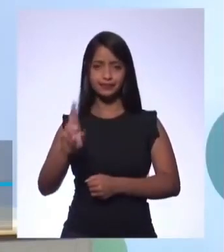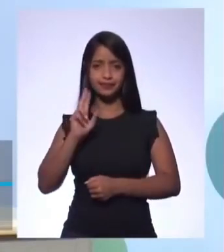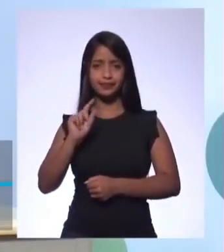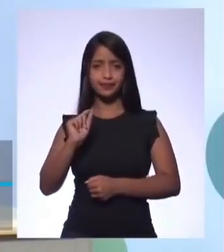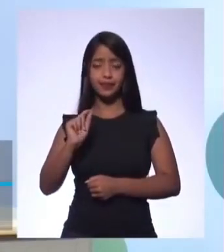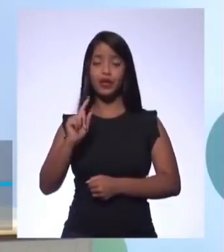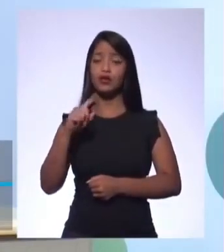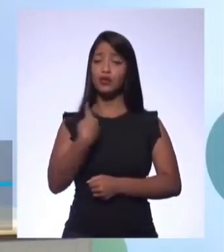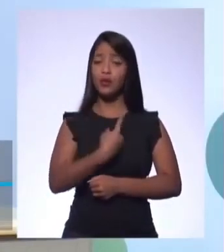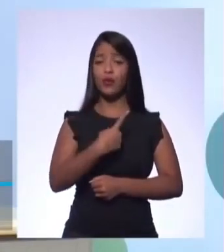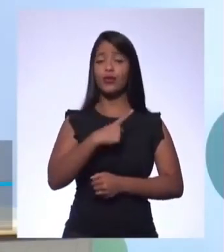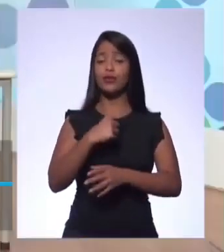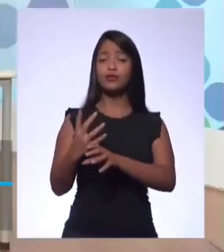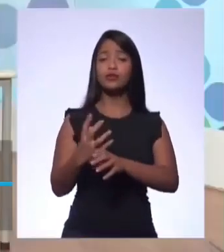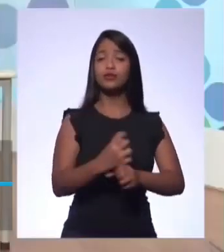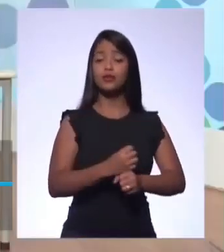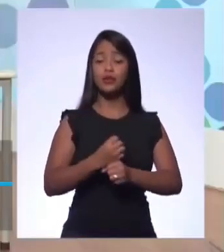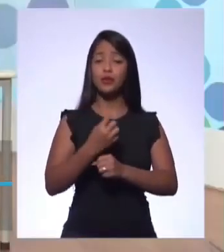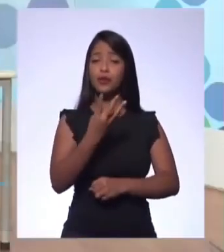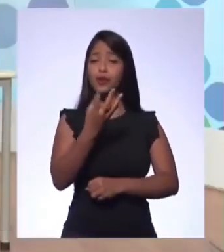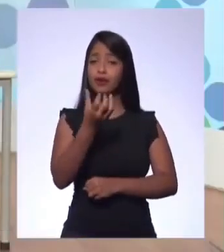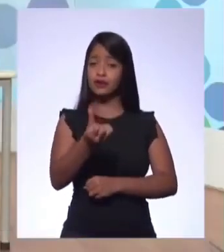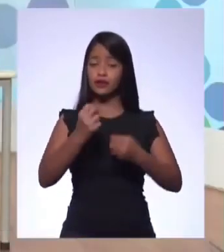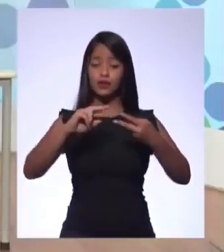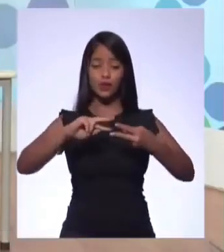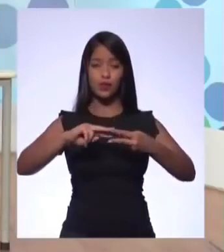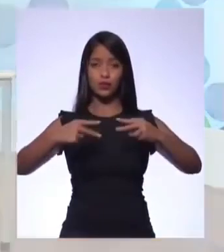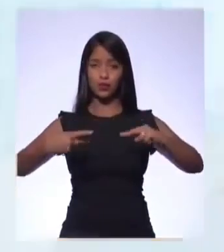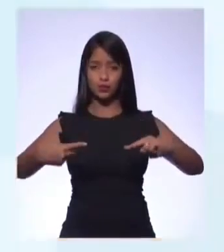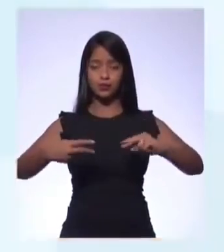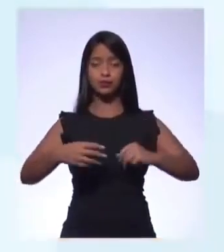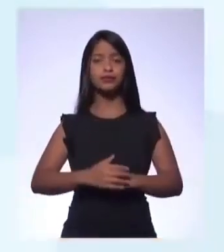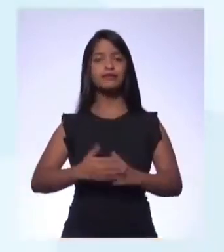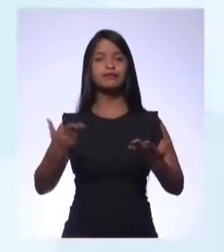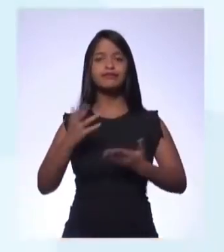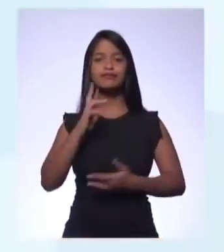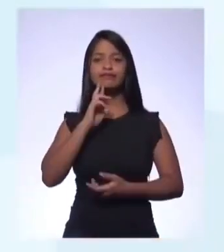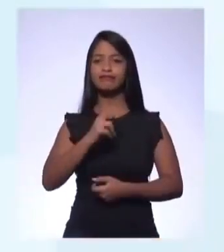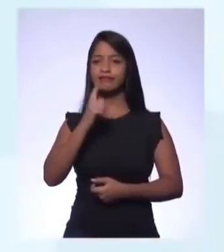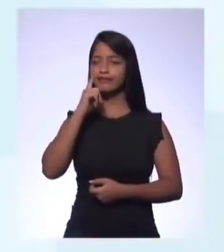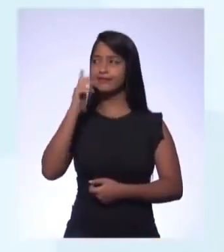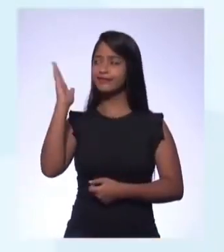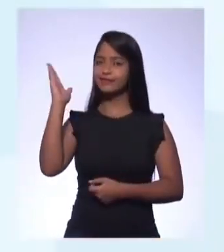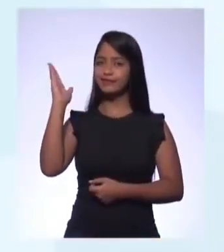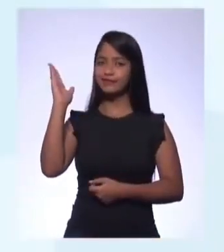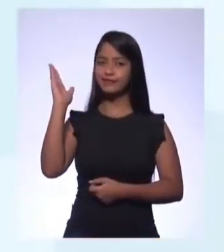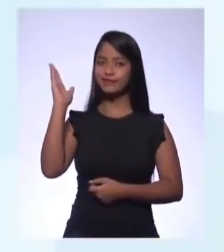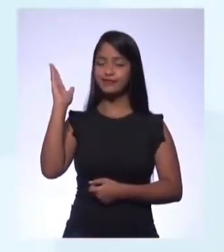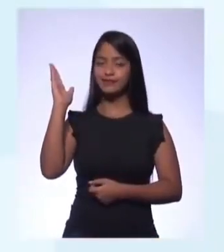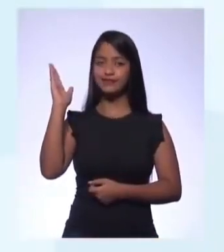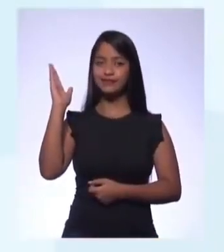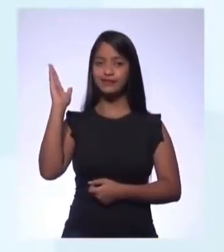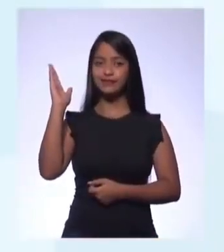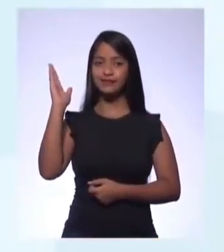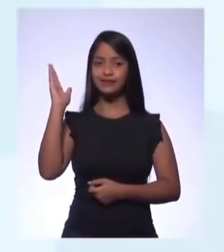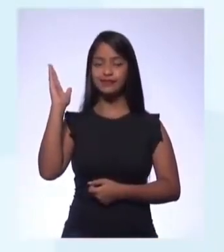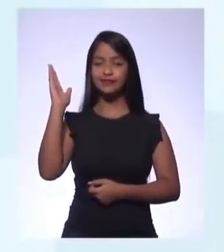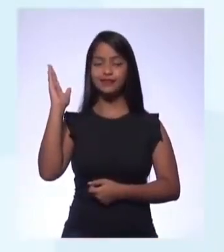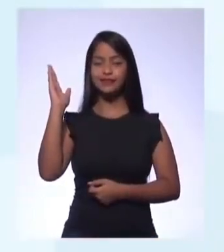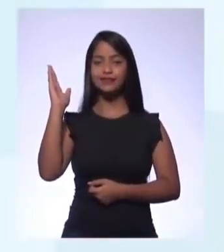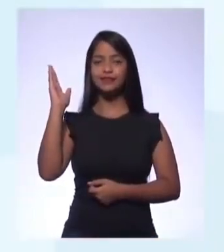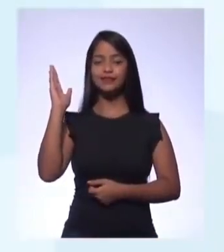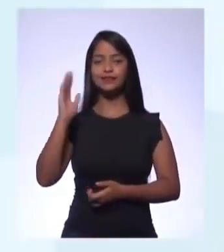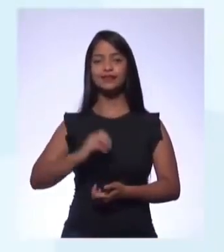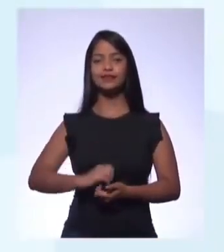46 chromosomes. Vamos ver a resposta? Pode colocar para mim, por favor? In a human cell, there are